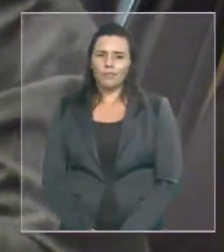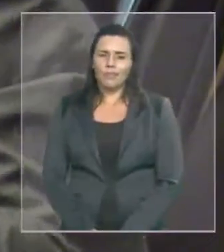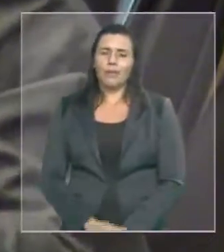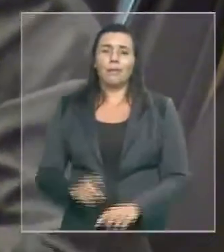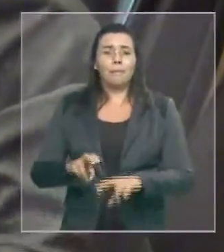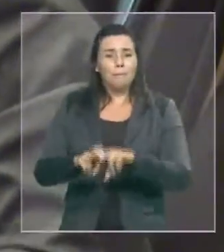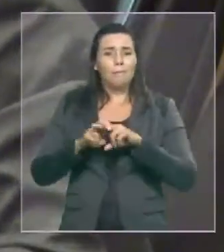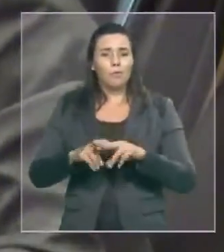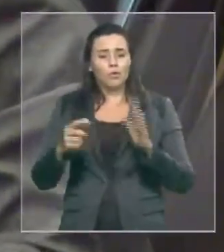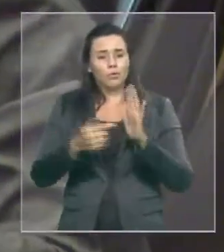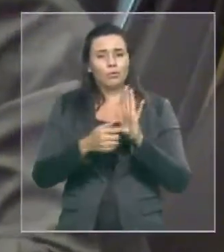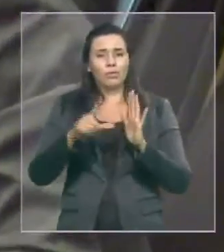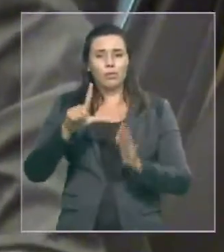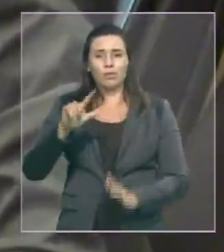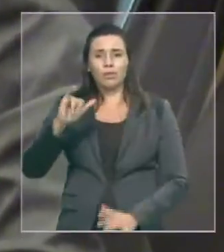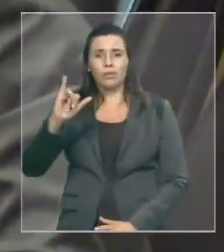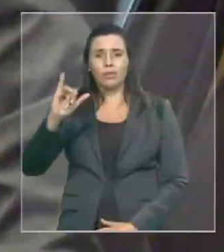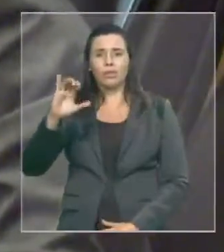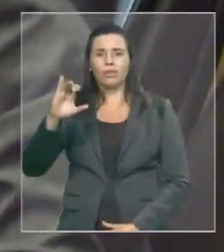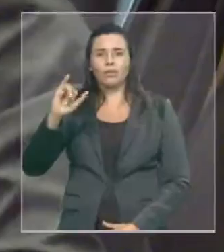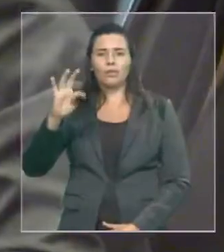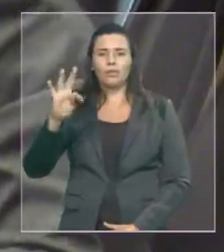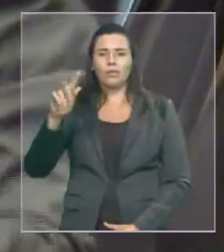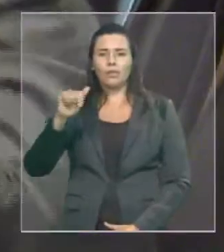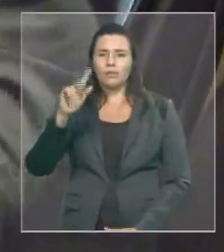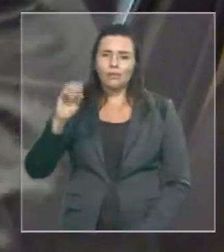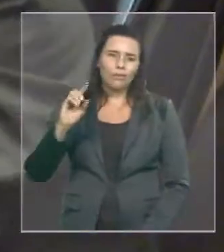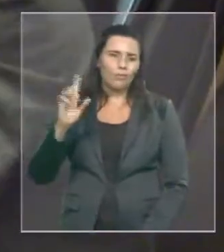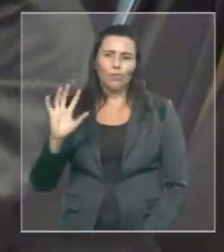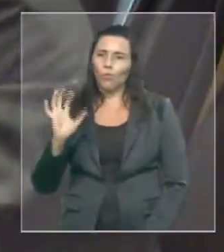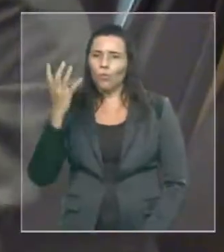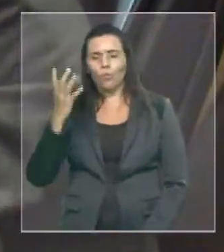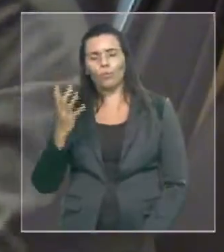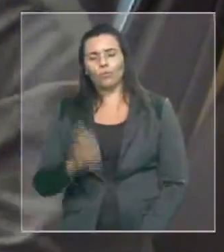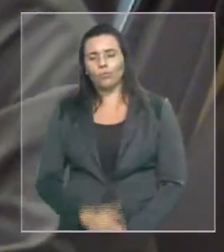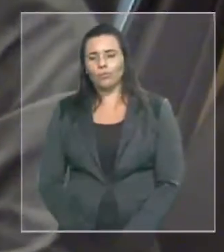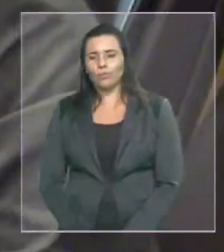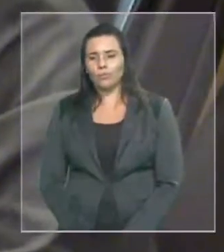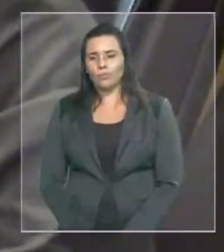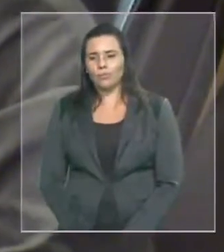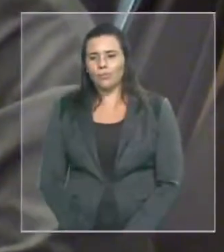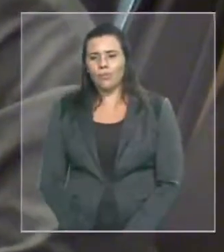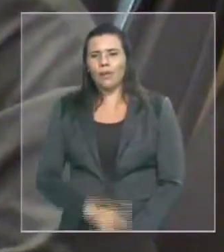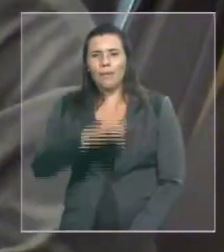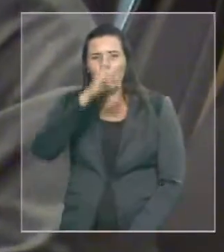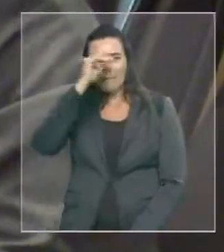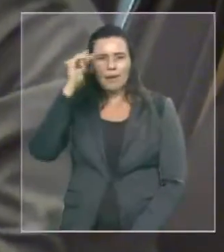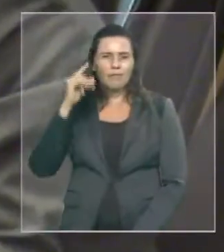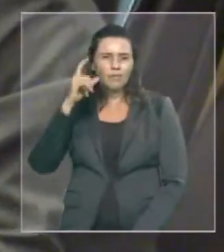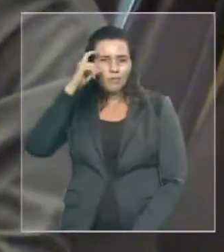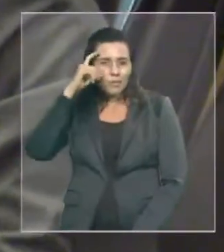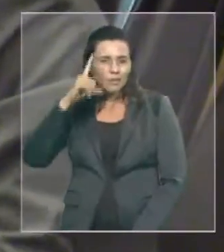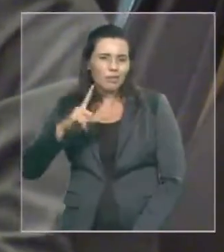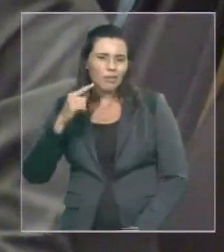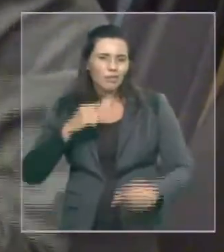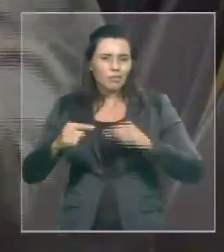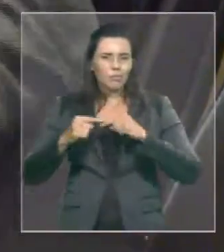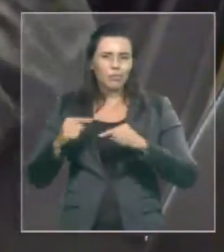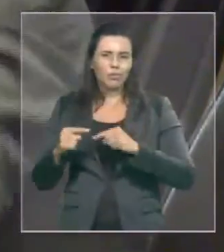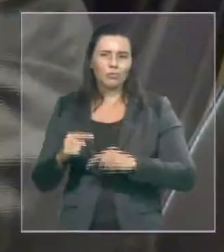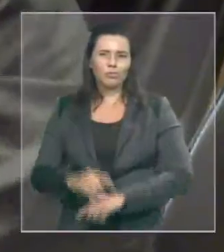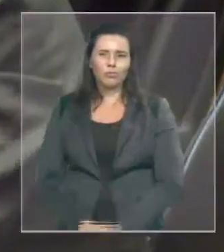licitatório vazio, sem interessados. Fosse o prefeito politiqueiro, ele deixaria para dar o